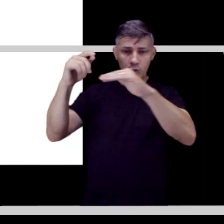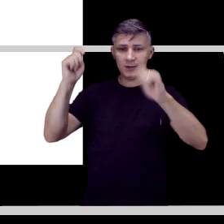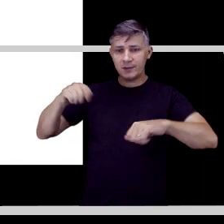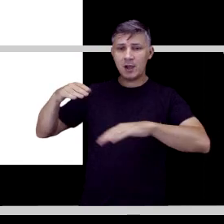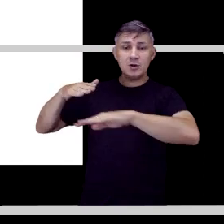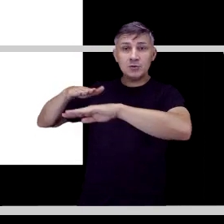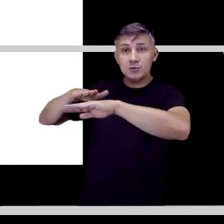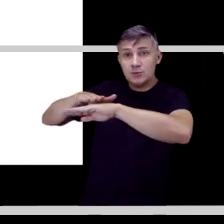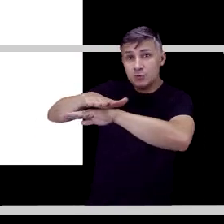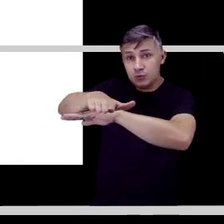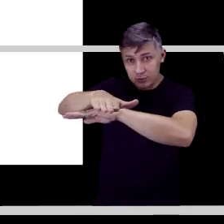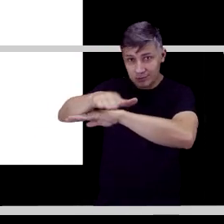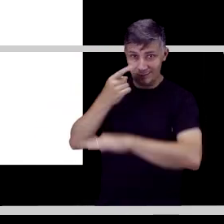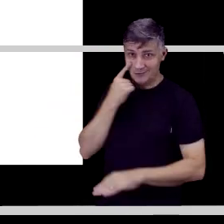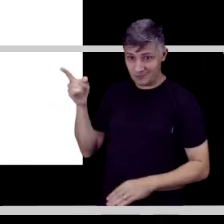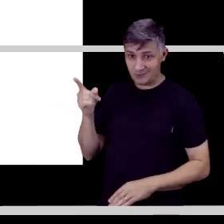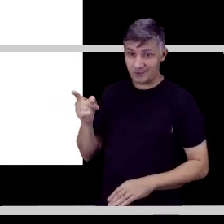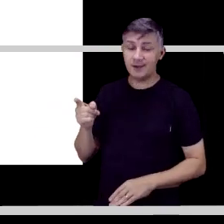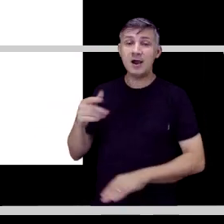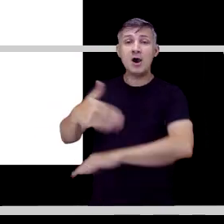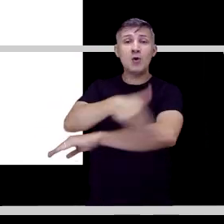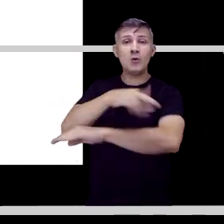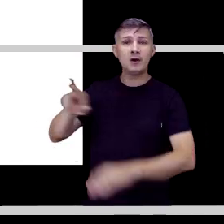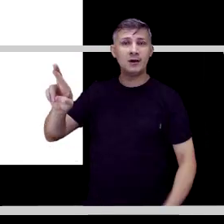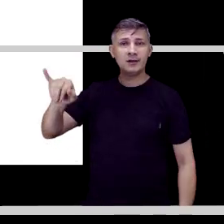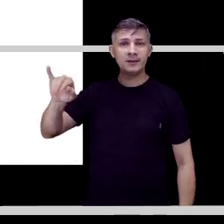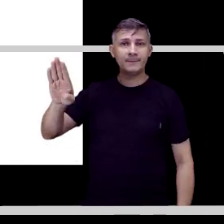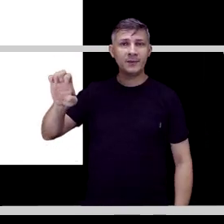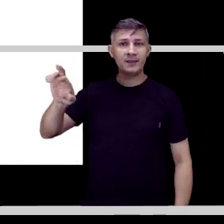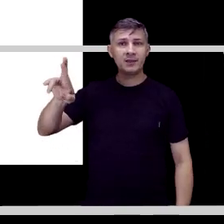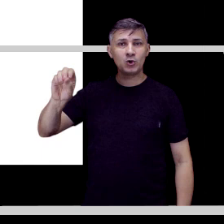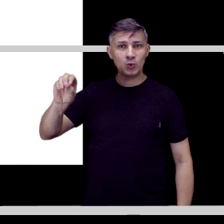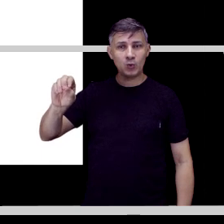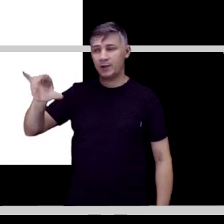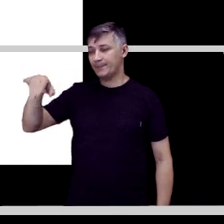acesso a partir da Rua Ribeiro de Lima para essa galeria,